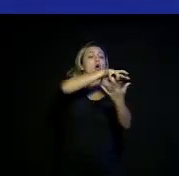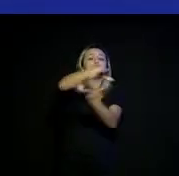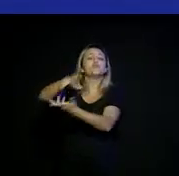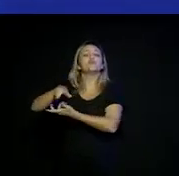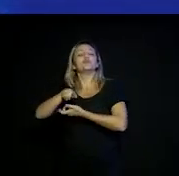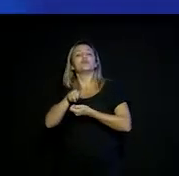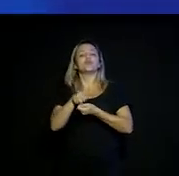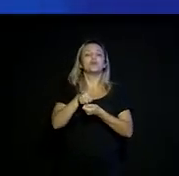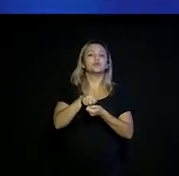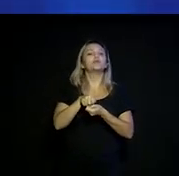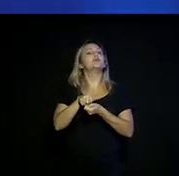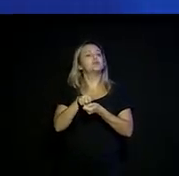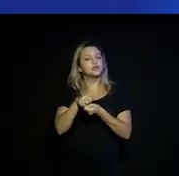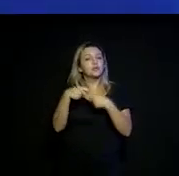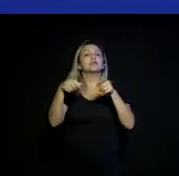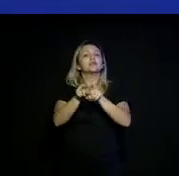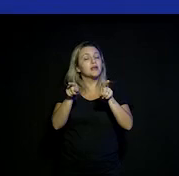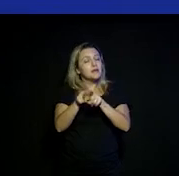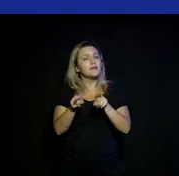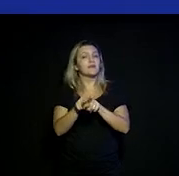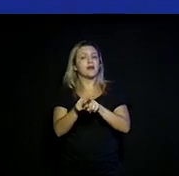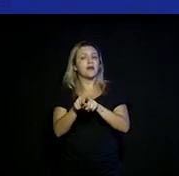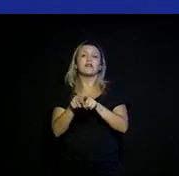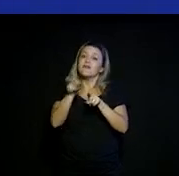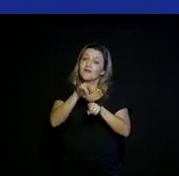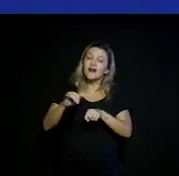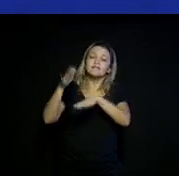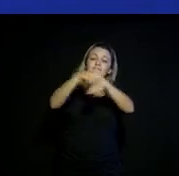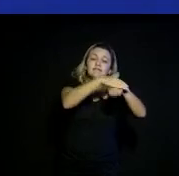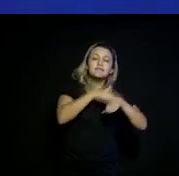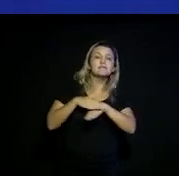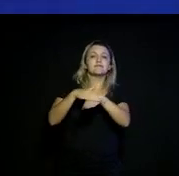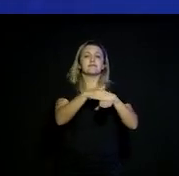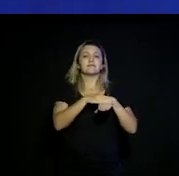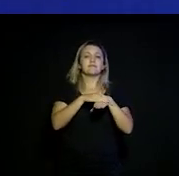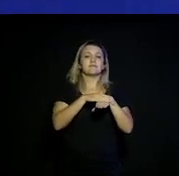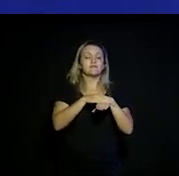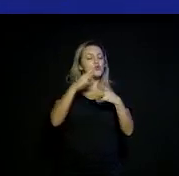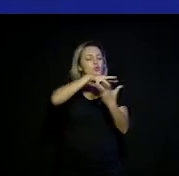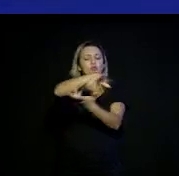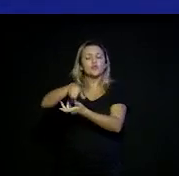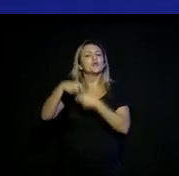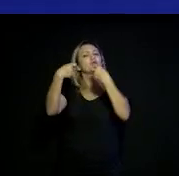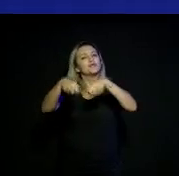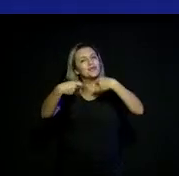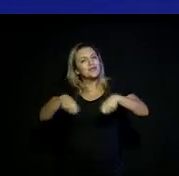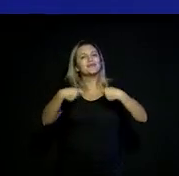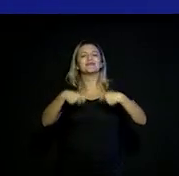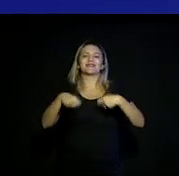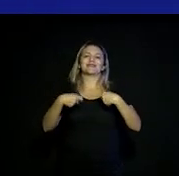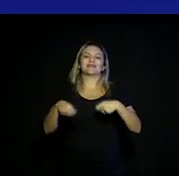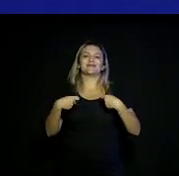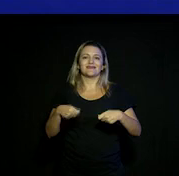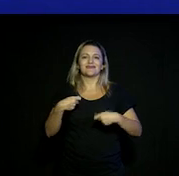ser ouvido, algo vai deixar de ser feito. O mundo precisava dessa nota, precisava